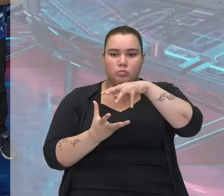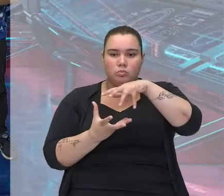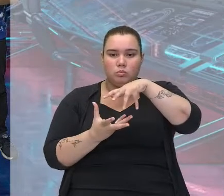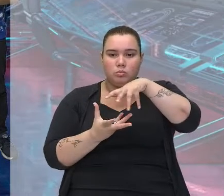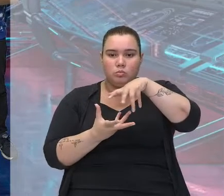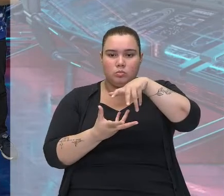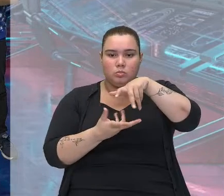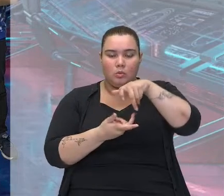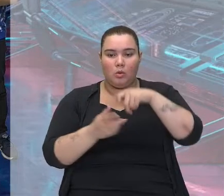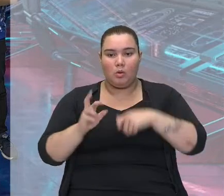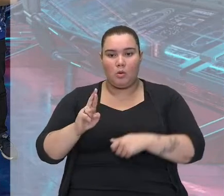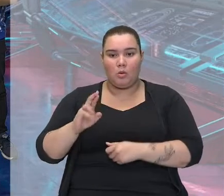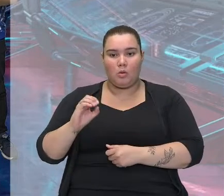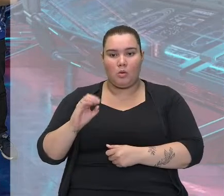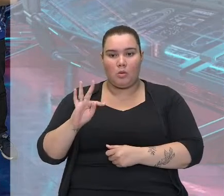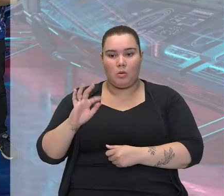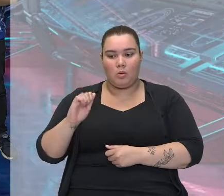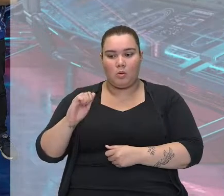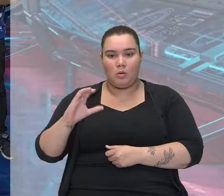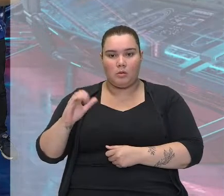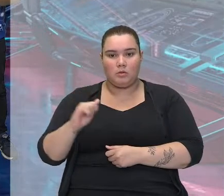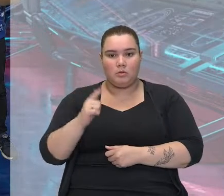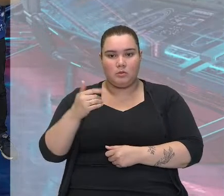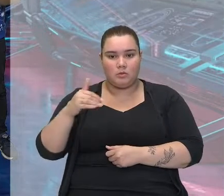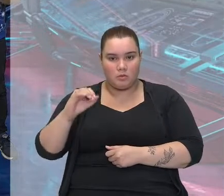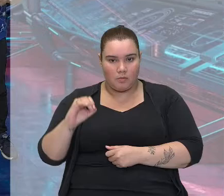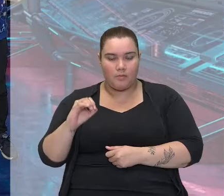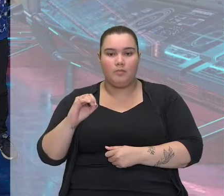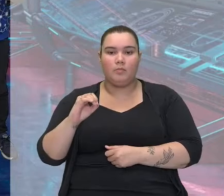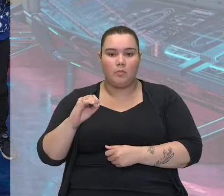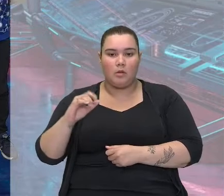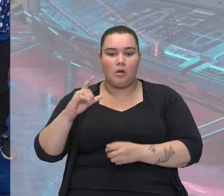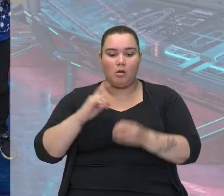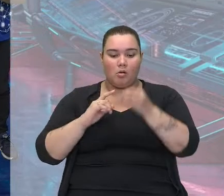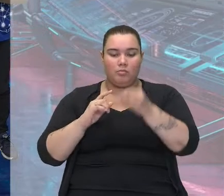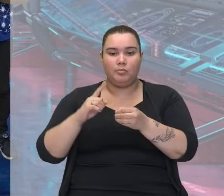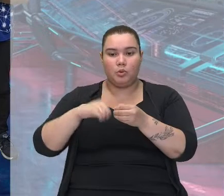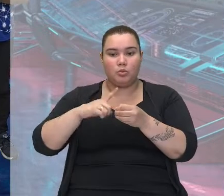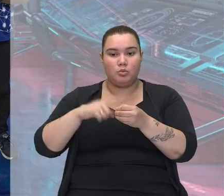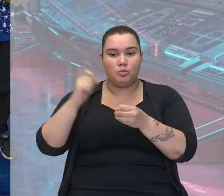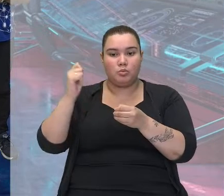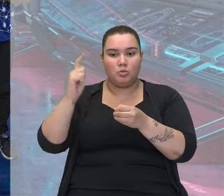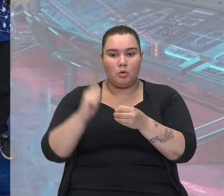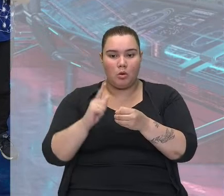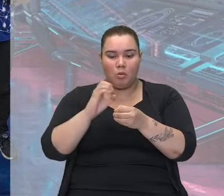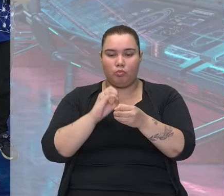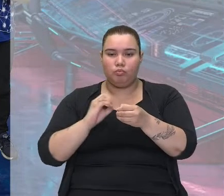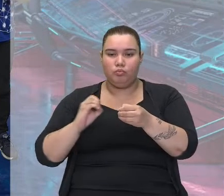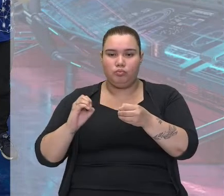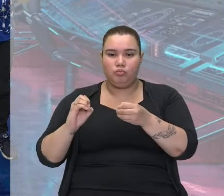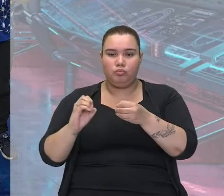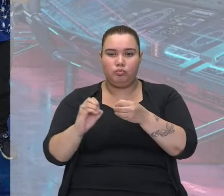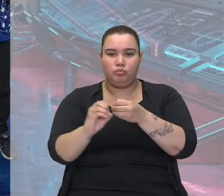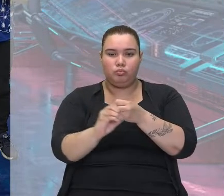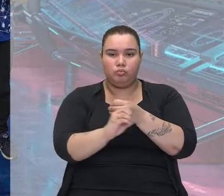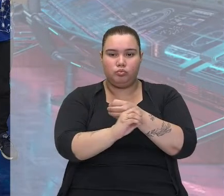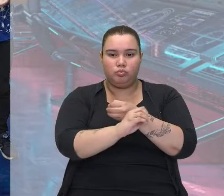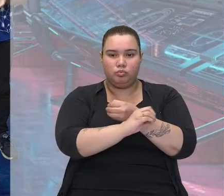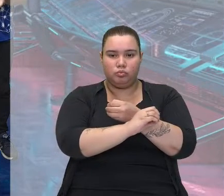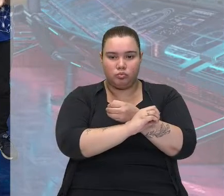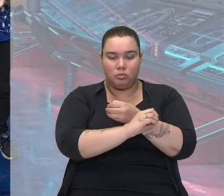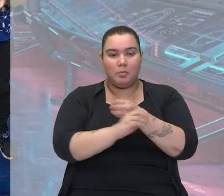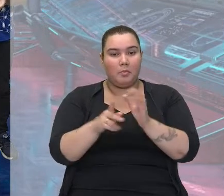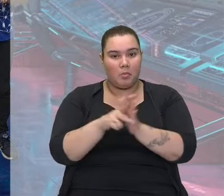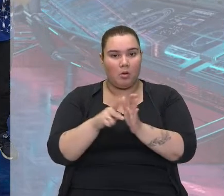que é a rotação? A Terra realiza uma rotação em torno de seu próprio eixo. Isso resulta no ciclo diário de